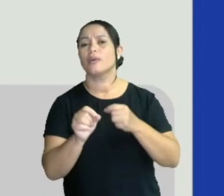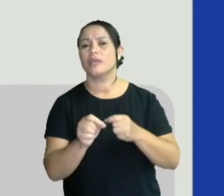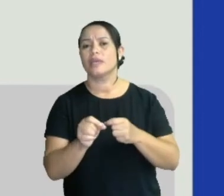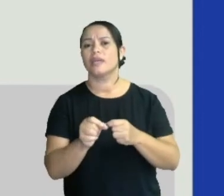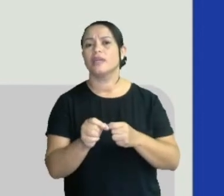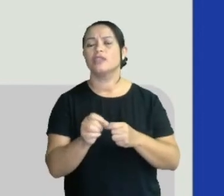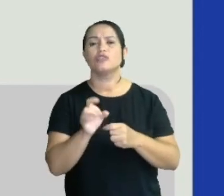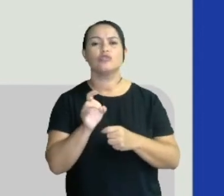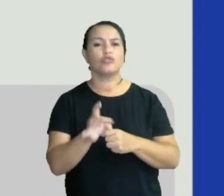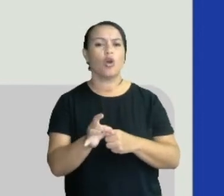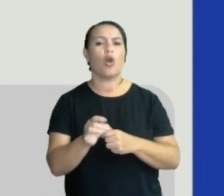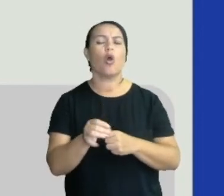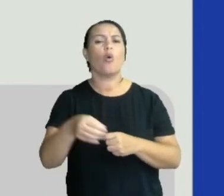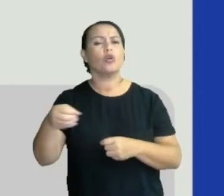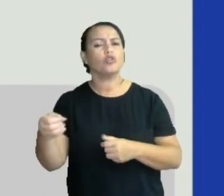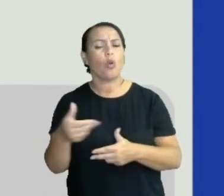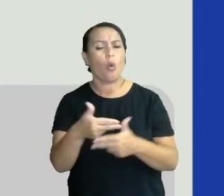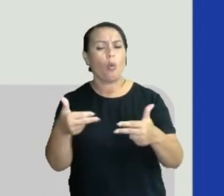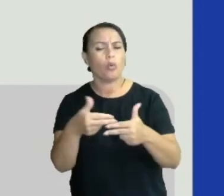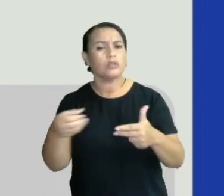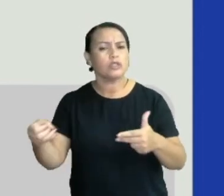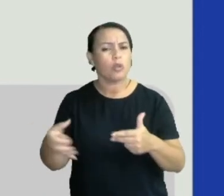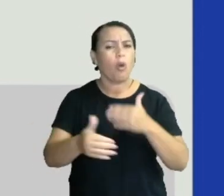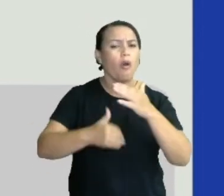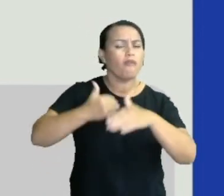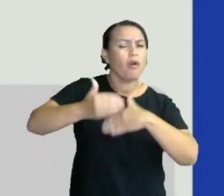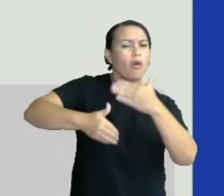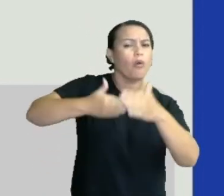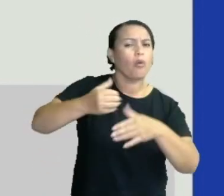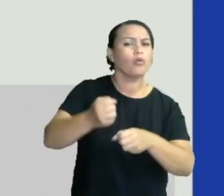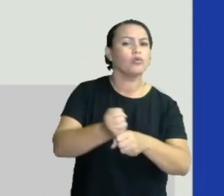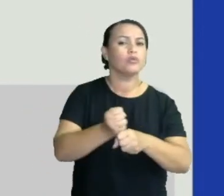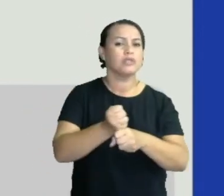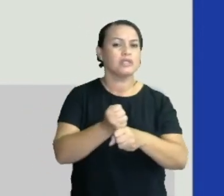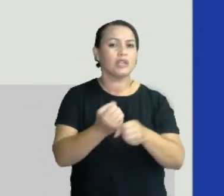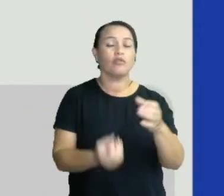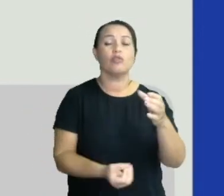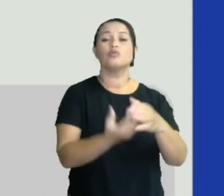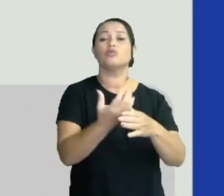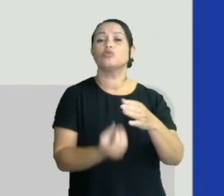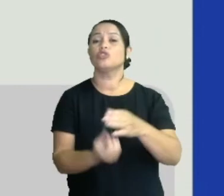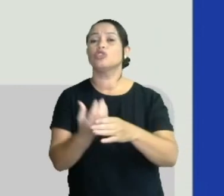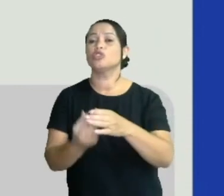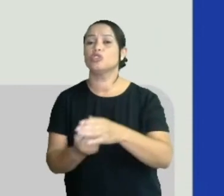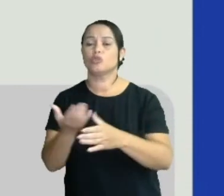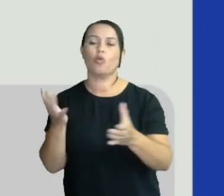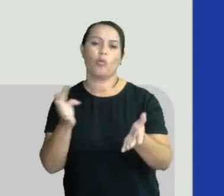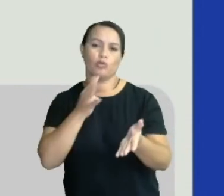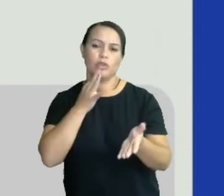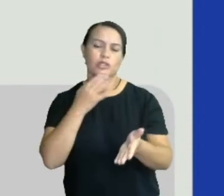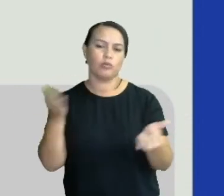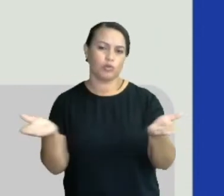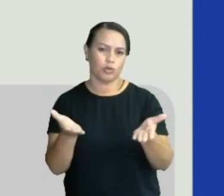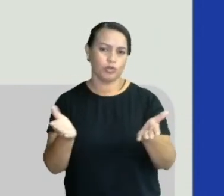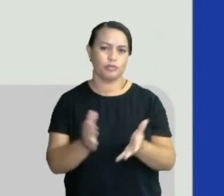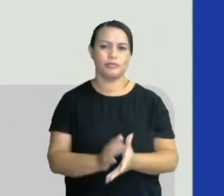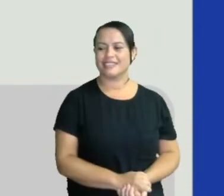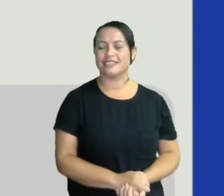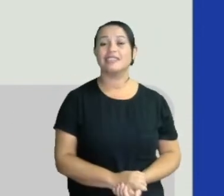só com a modernização ou só ao longo do tempo é que vão se formar como nós conhecemos